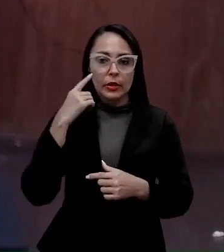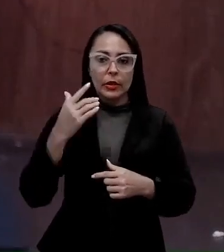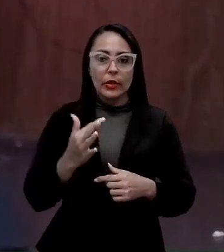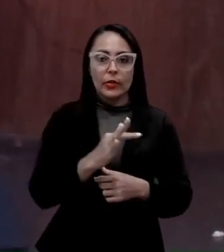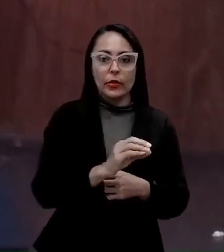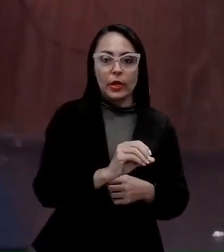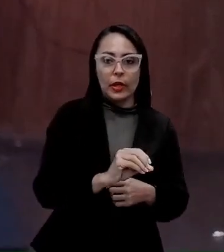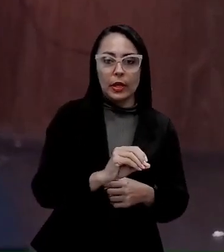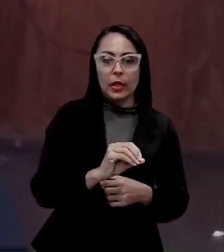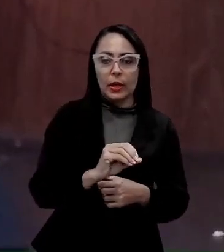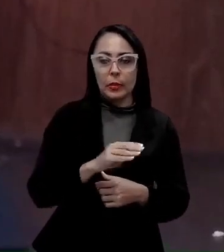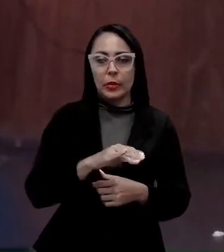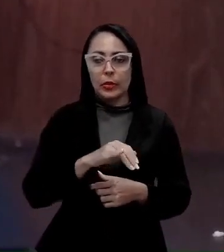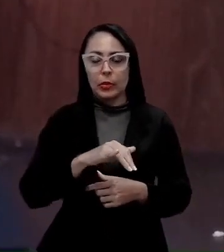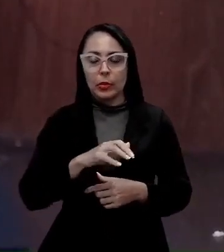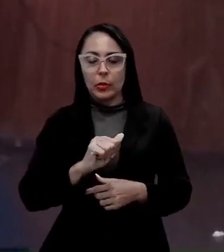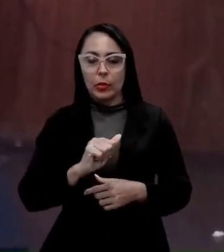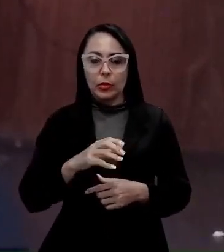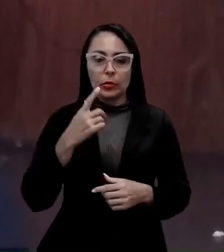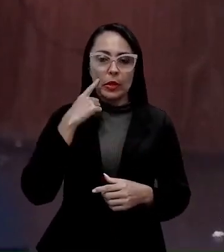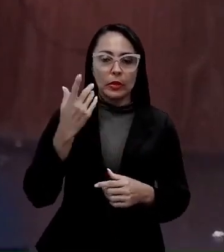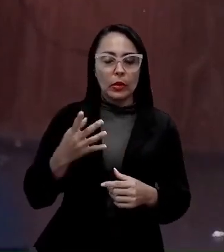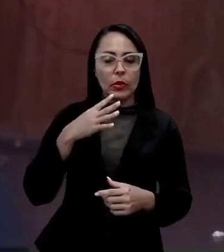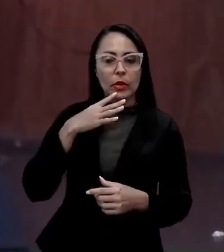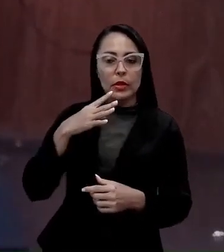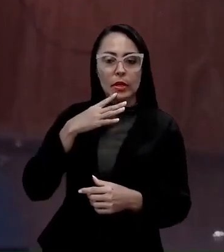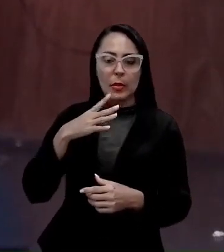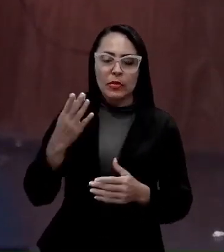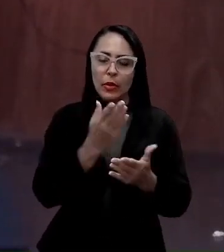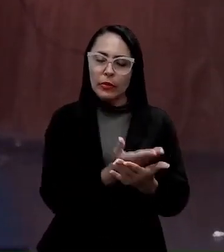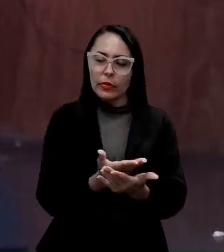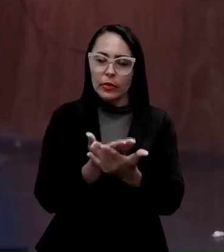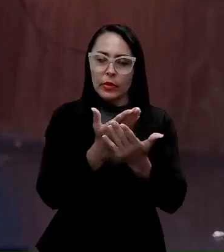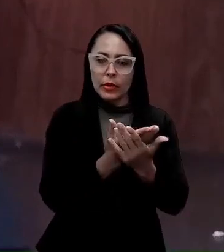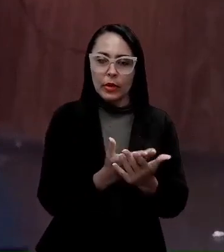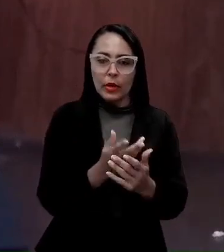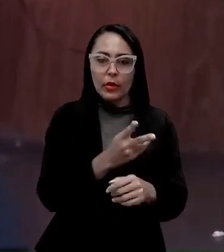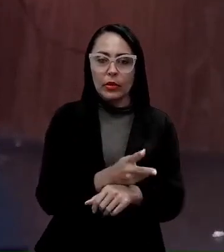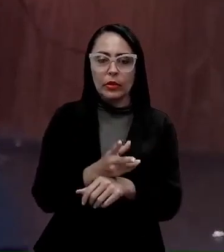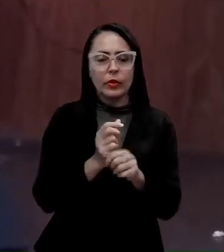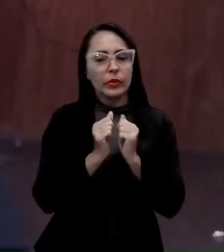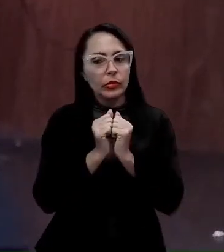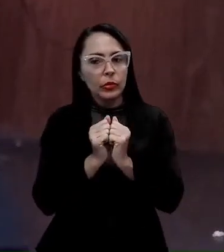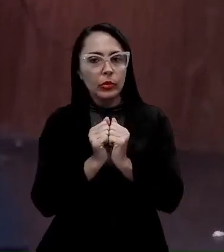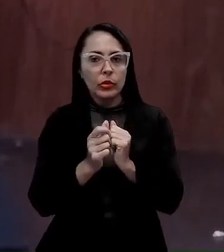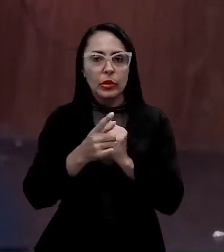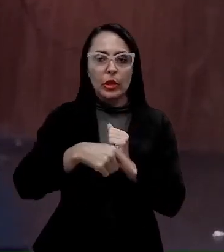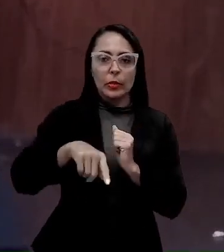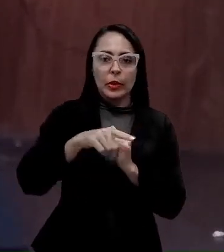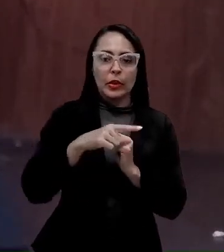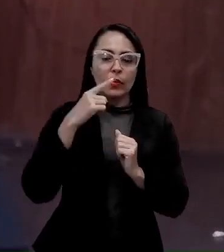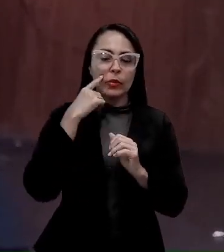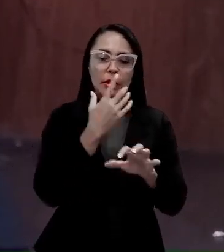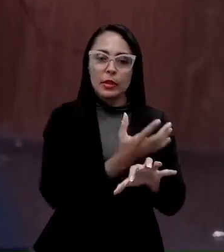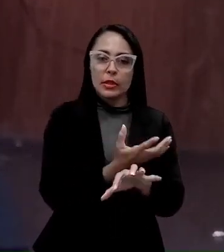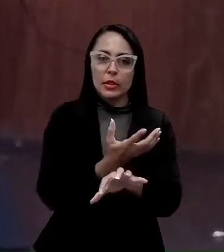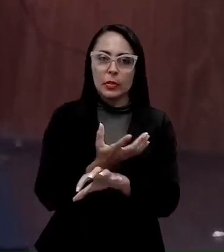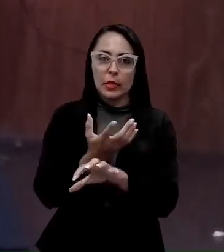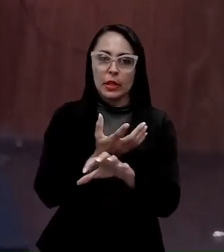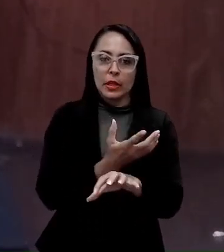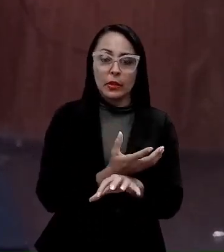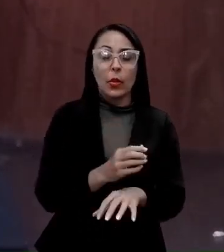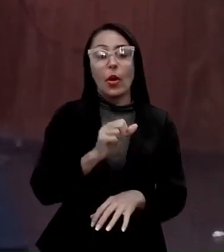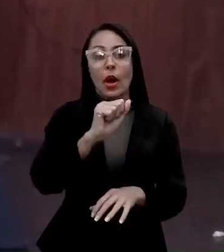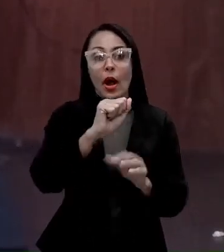Pontes e estou aqui com você para mais uma videoaula. Também estarei com você lá nos fóruns da disciplina no seu AVA, o